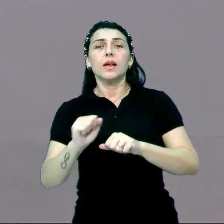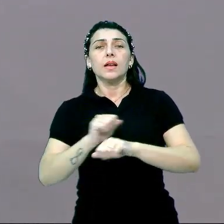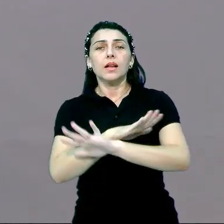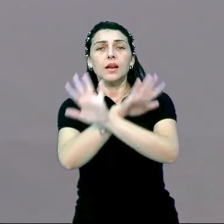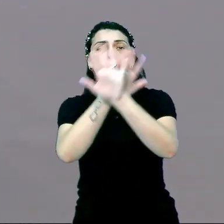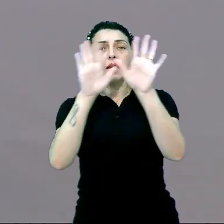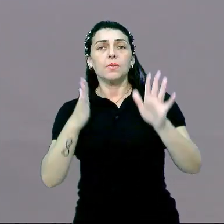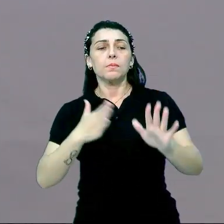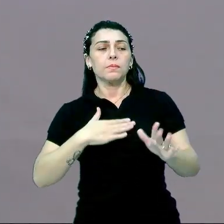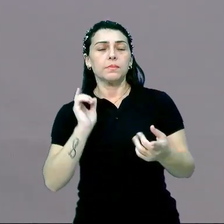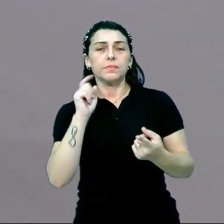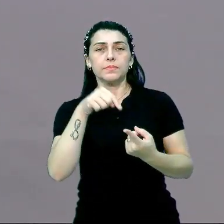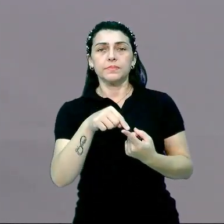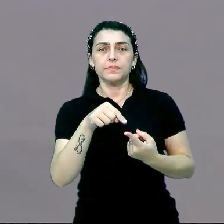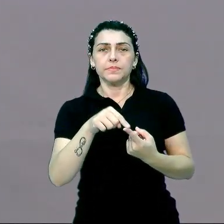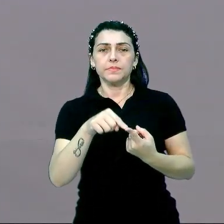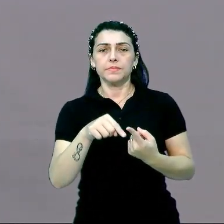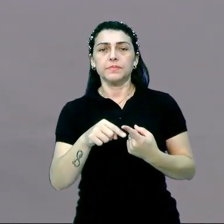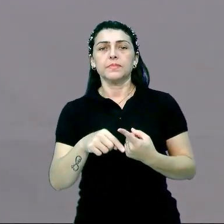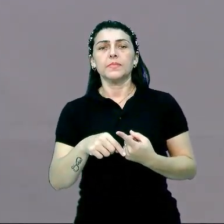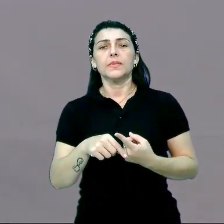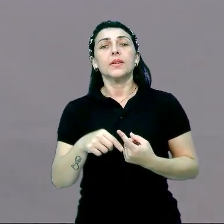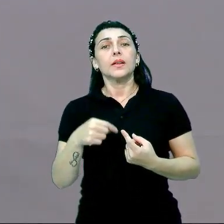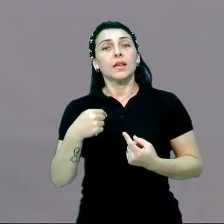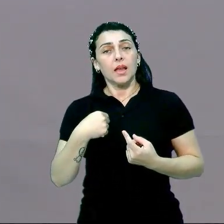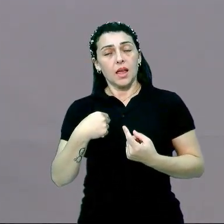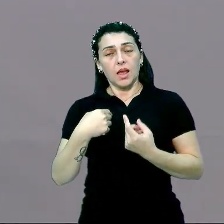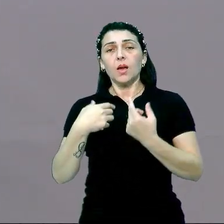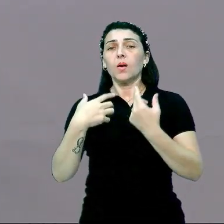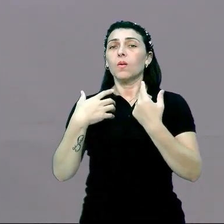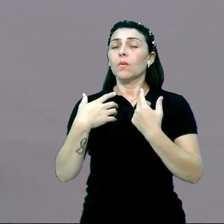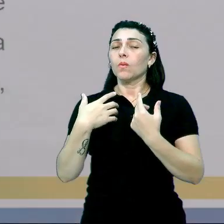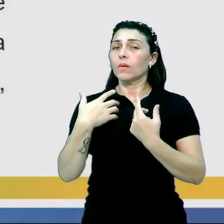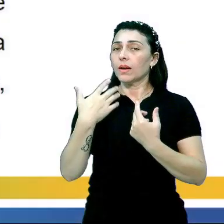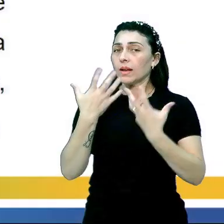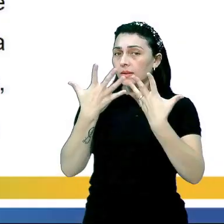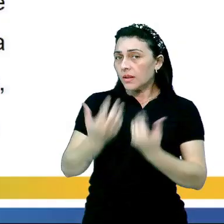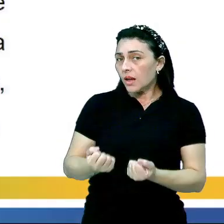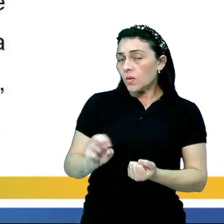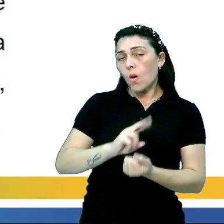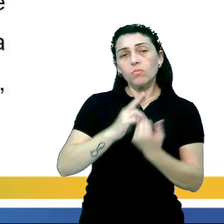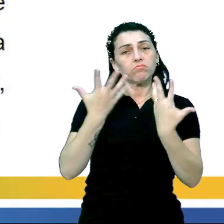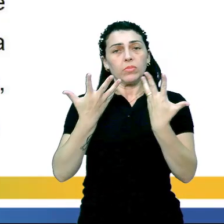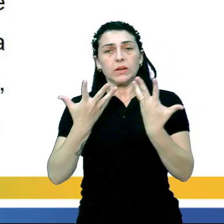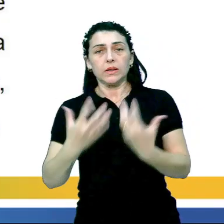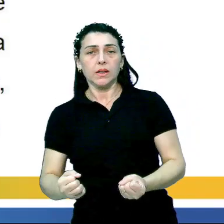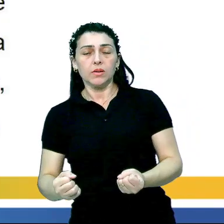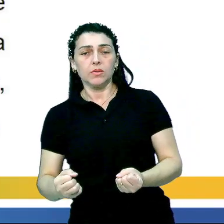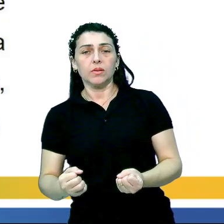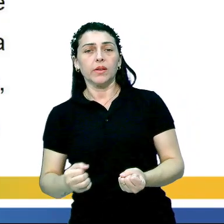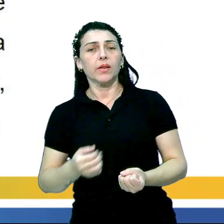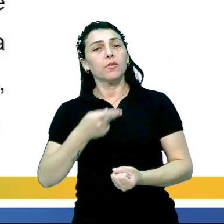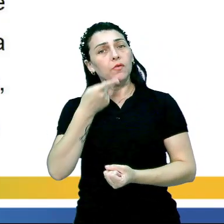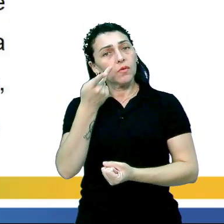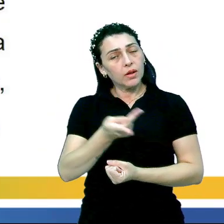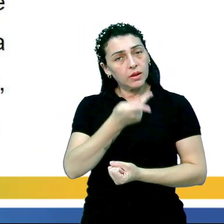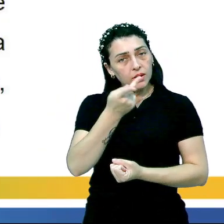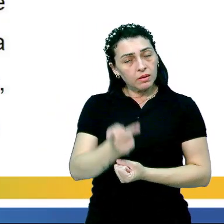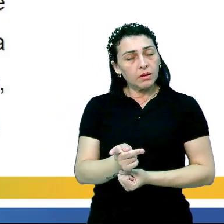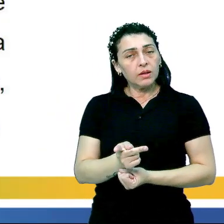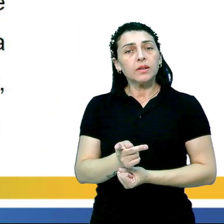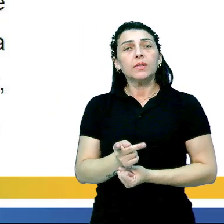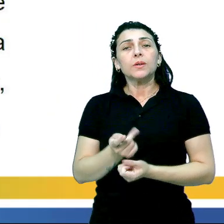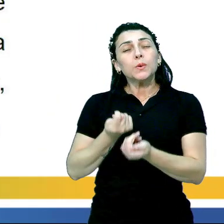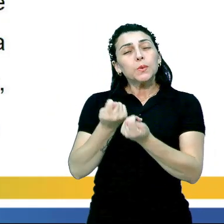claro aí o meu objetivo. Eu sou a favor ou eu sou contra? Como assim, professora? Eu disse que o fato